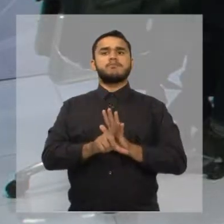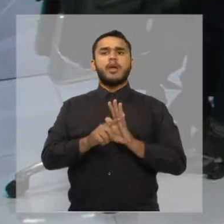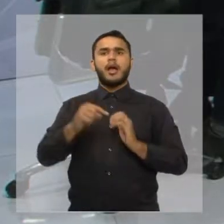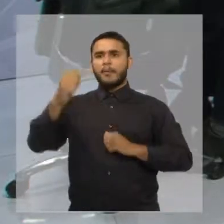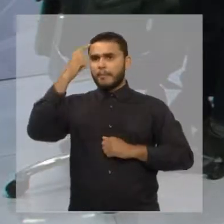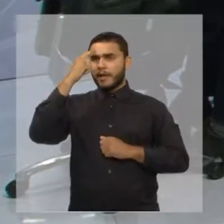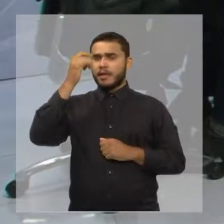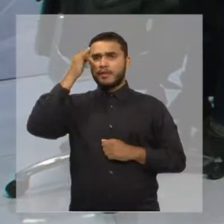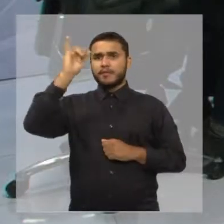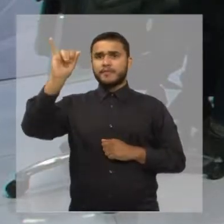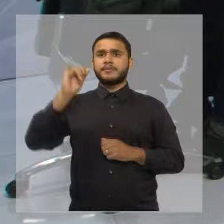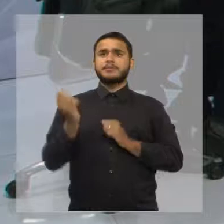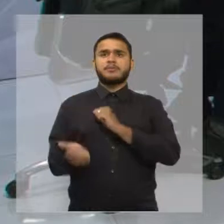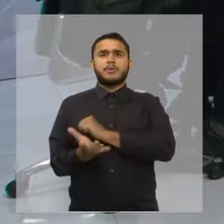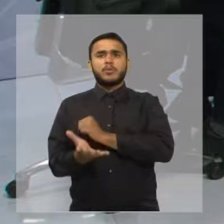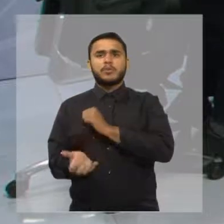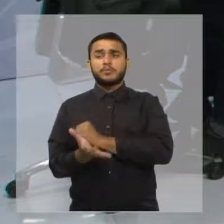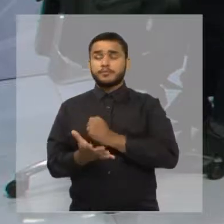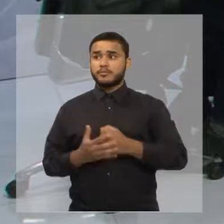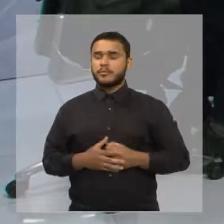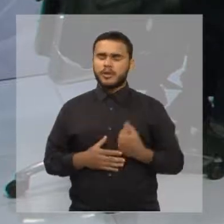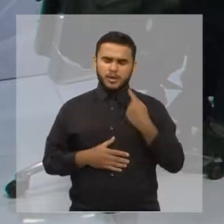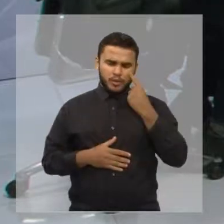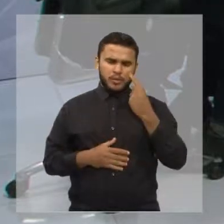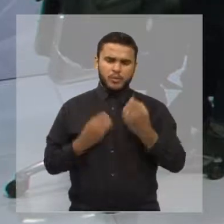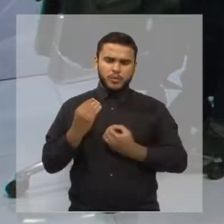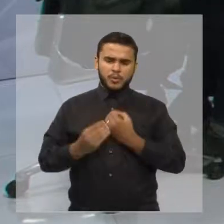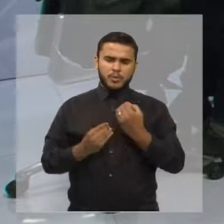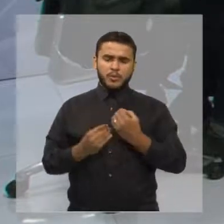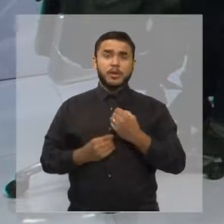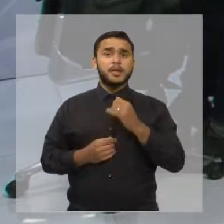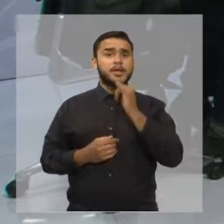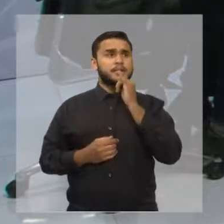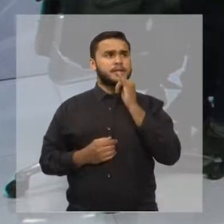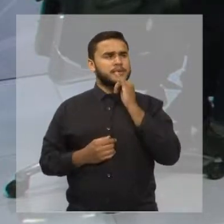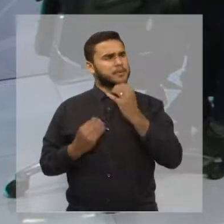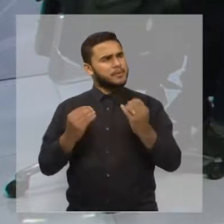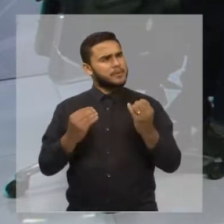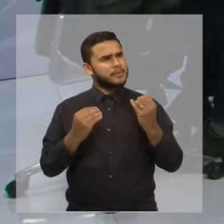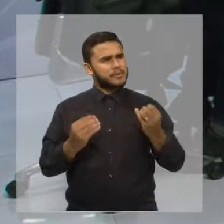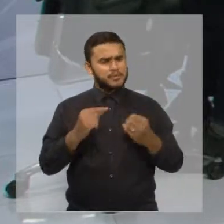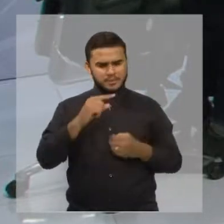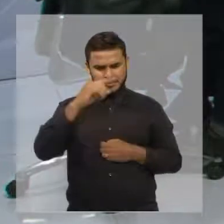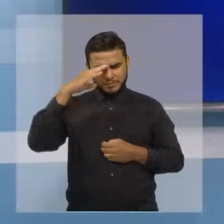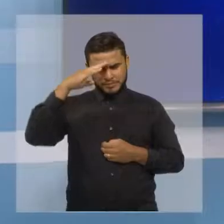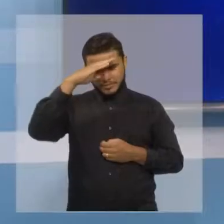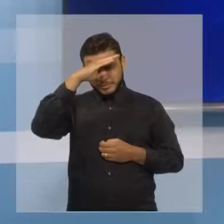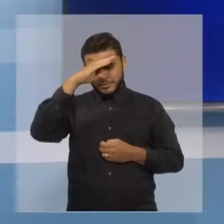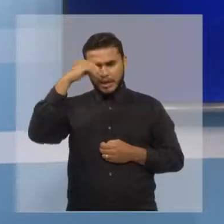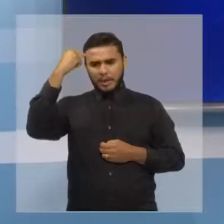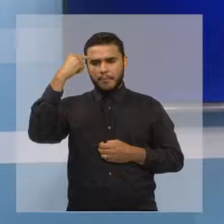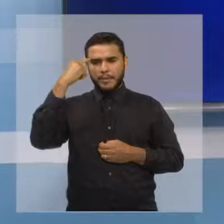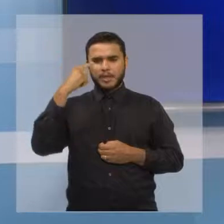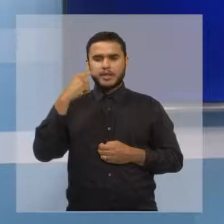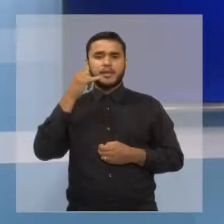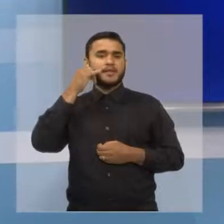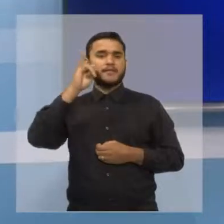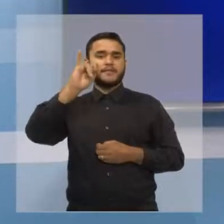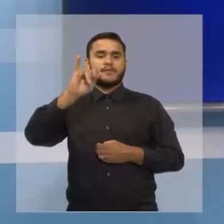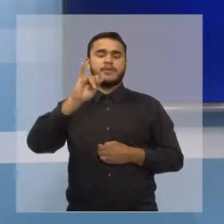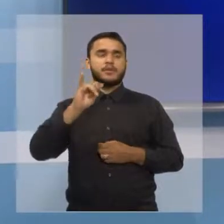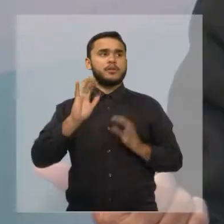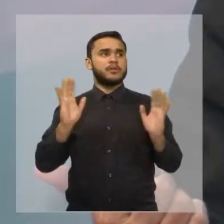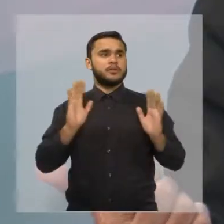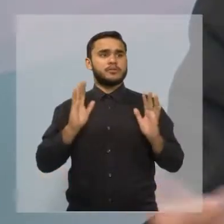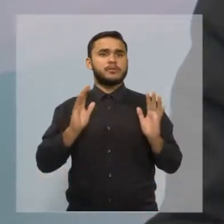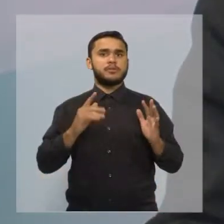aqueles avanços. Então, isso é uma reação, não tenha dúvida. E é uma vergonha que o senhor Bolsonaro não vai vetar para proteger o filho.